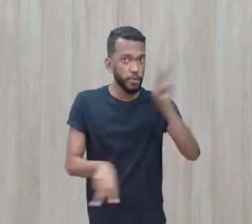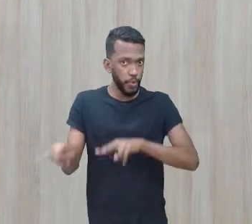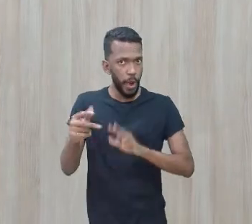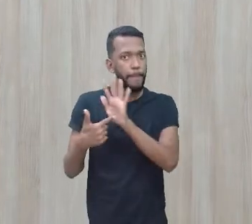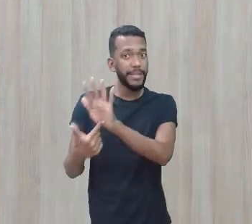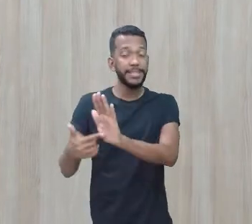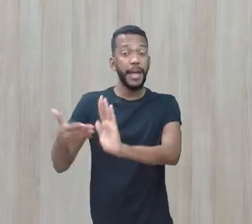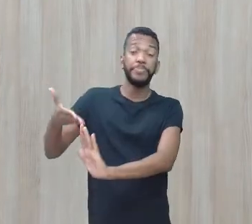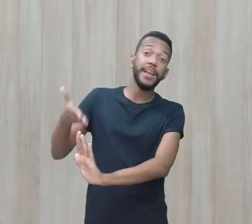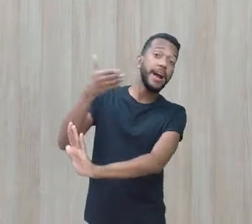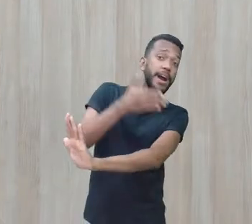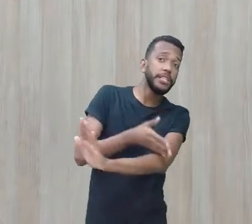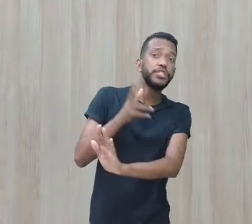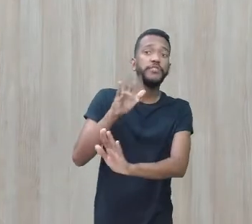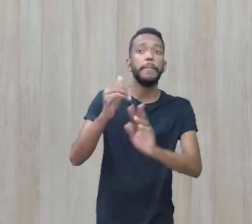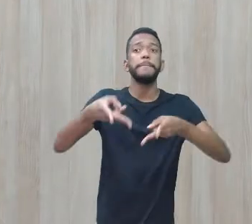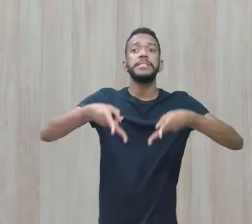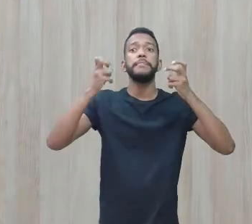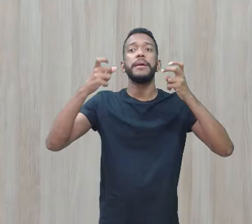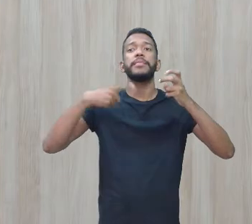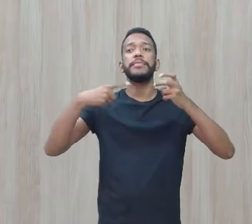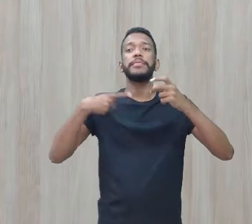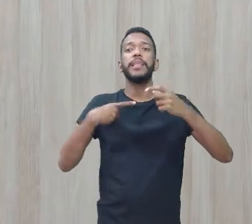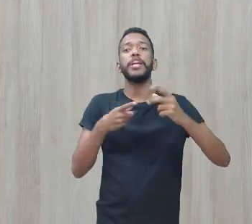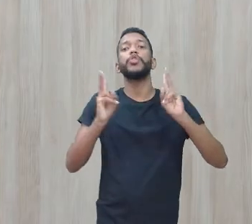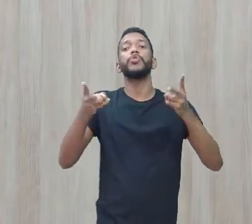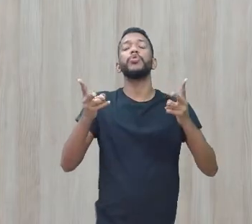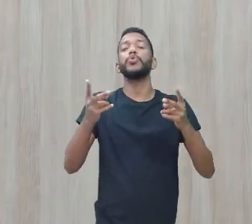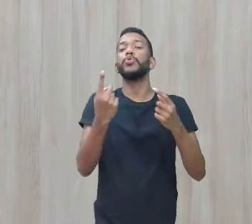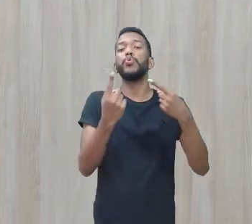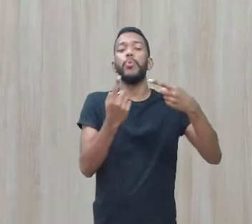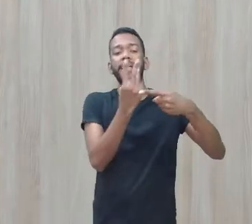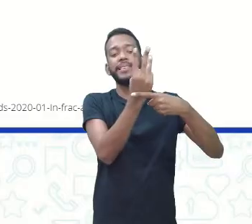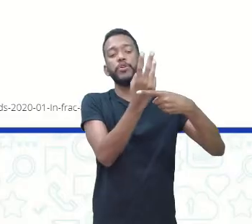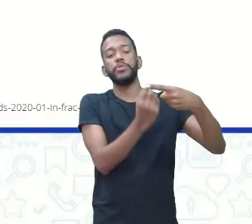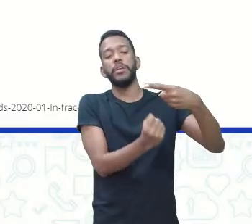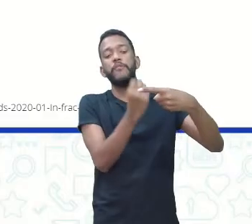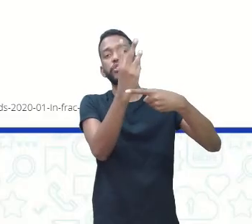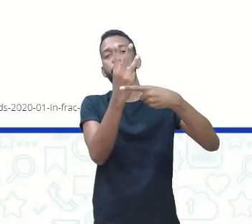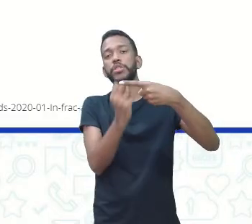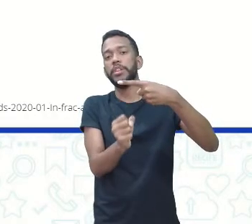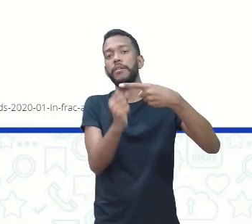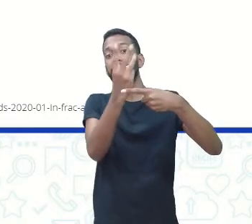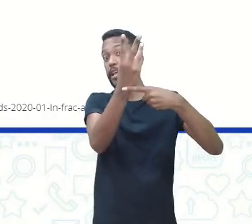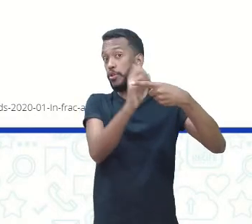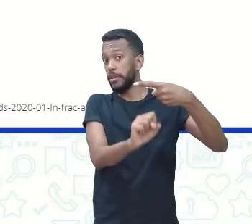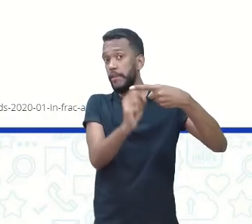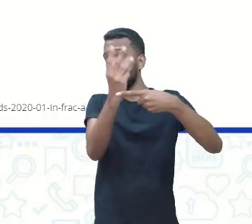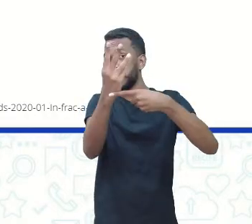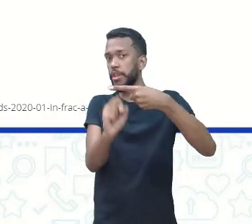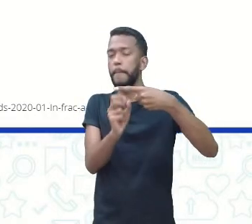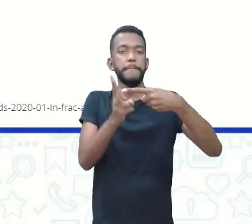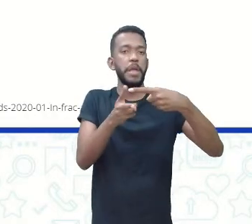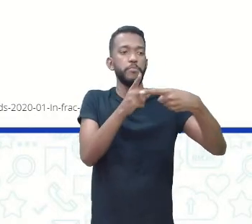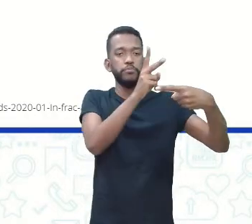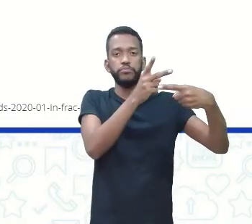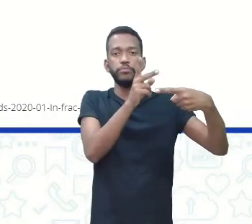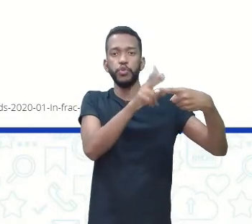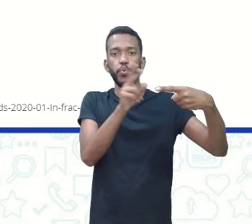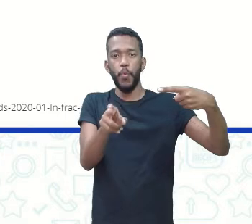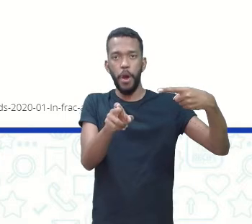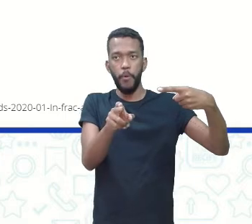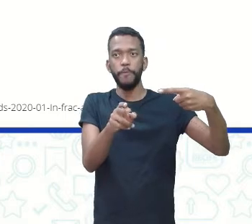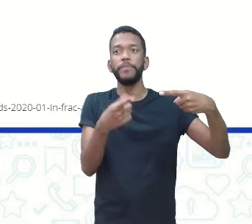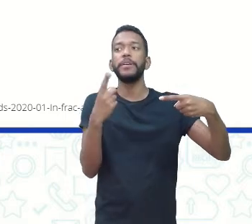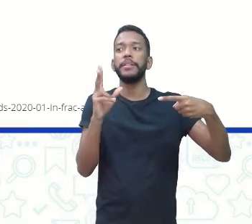começa a perceber que existem duas frações que têm o mesmo valor, né? 3/8 e 3/8. Então, a gente já tem aí dois